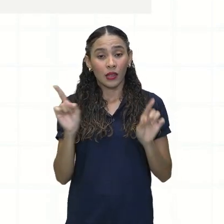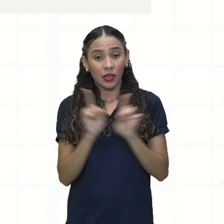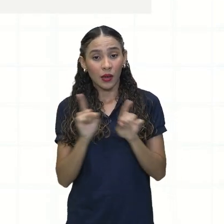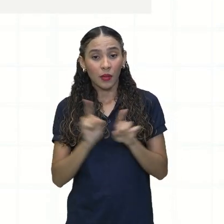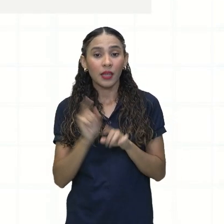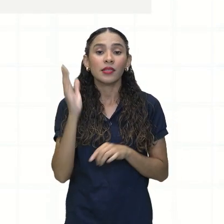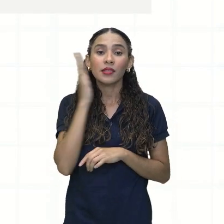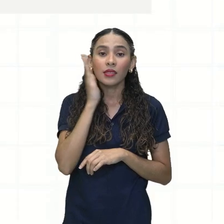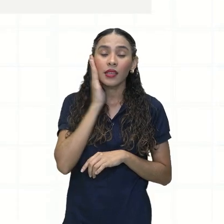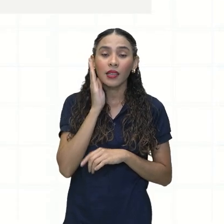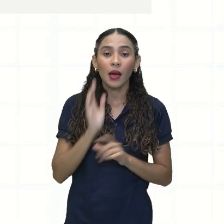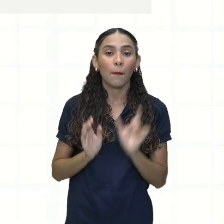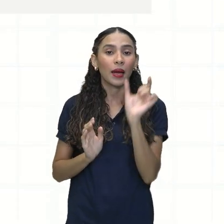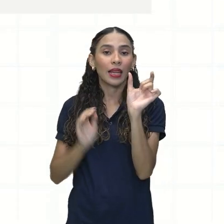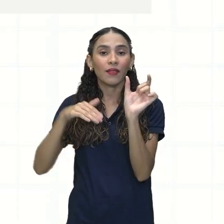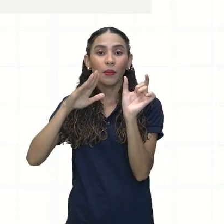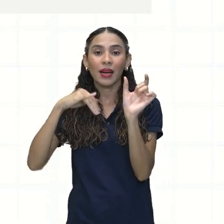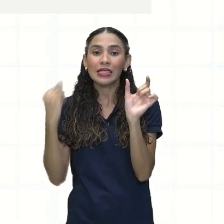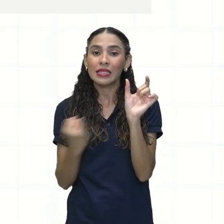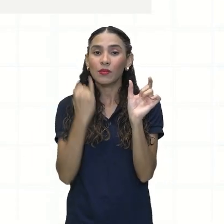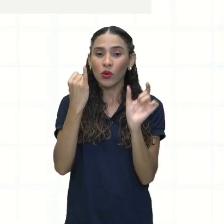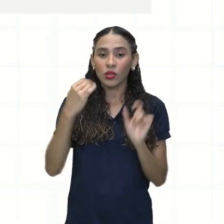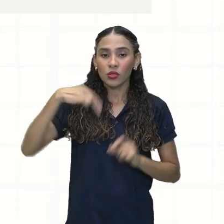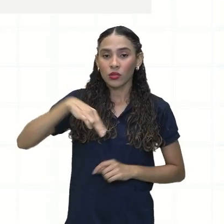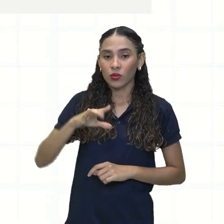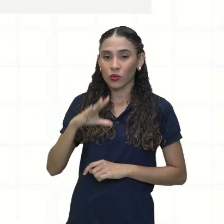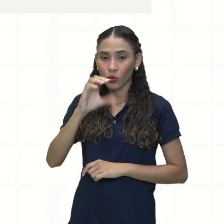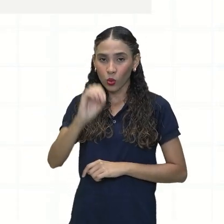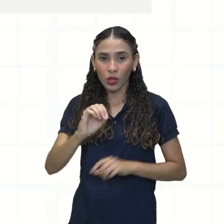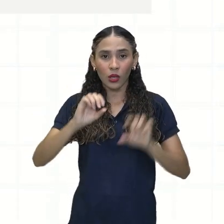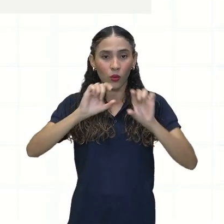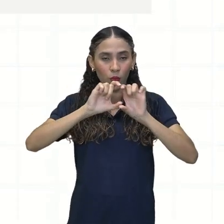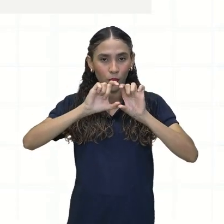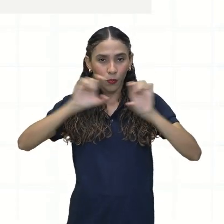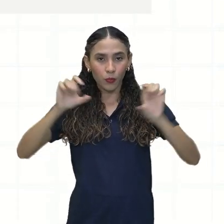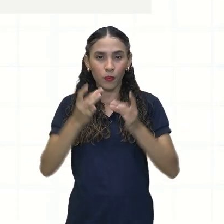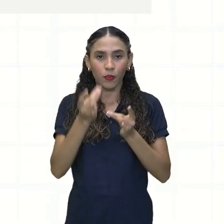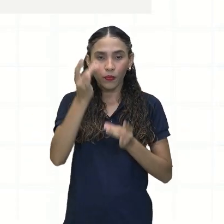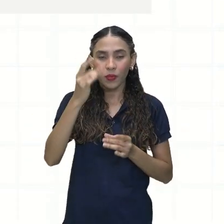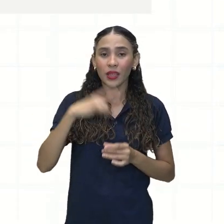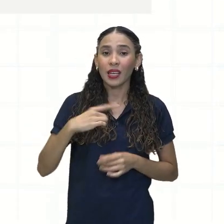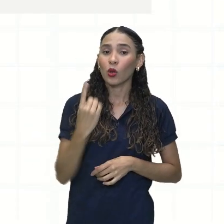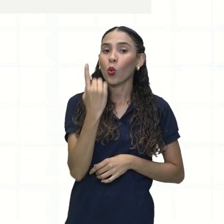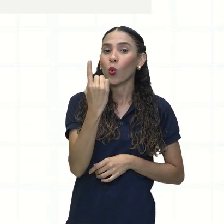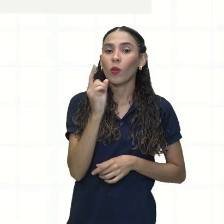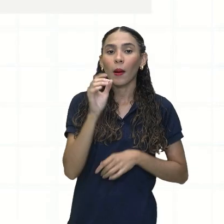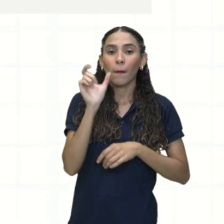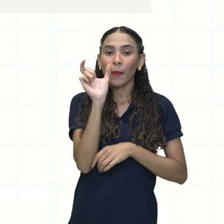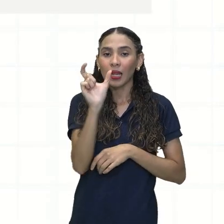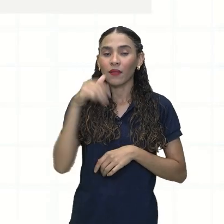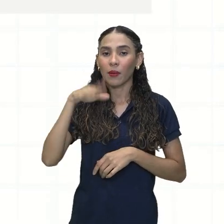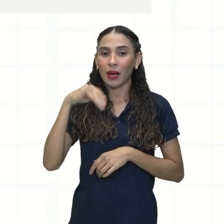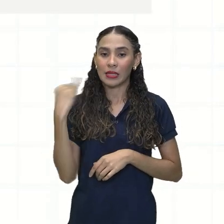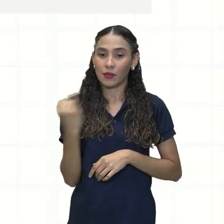que o núcleo desse meu sujeito, apesar de ser um sujeito bem grande, tem apenas um núcleo, que é